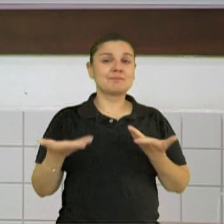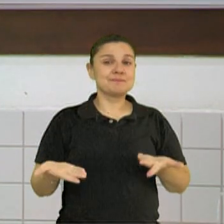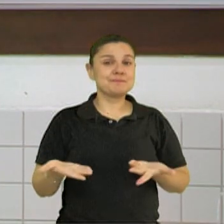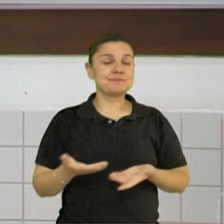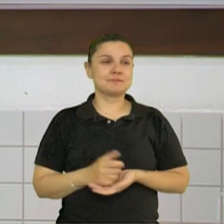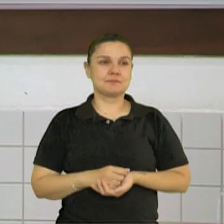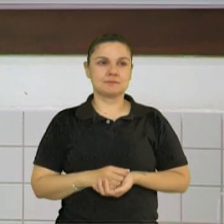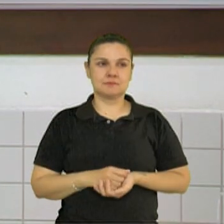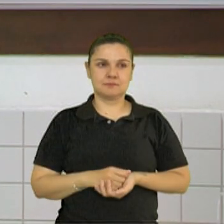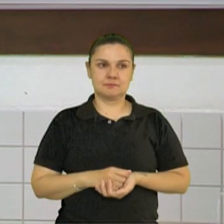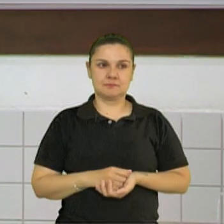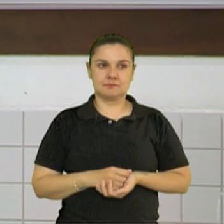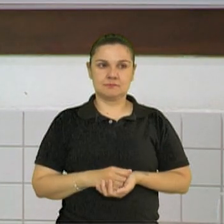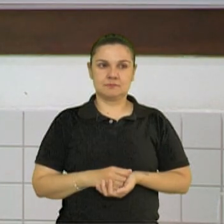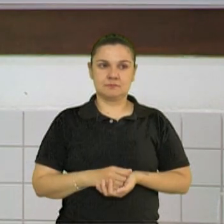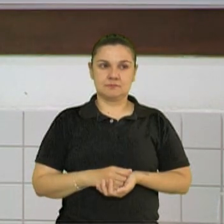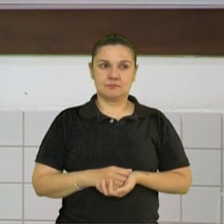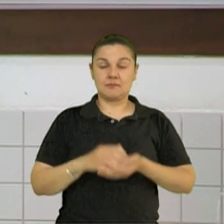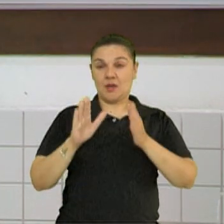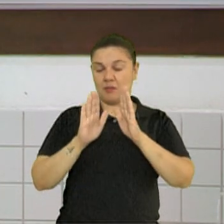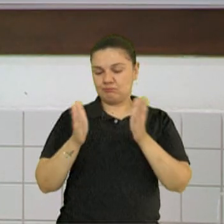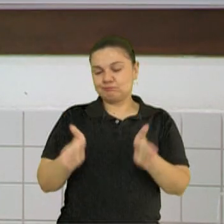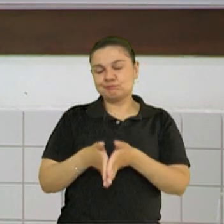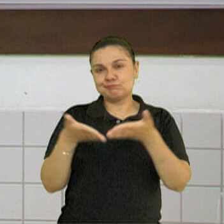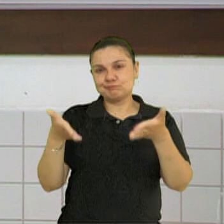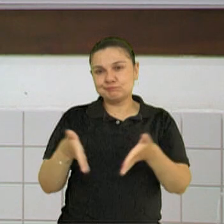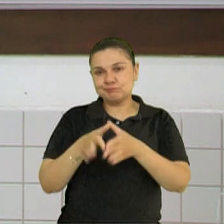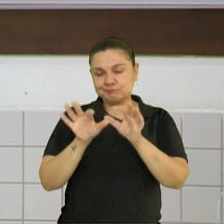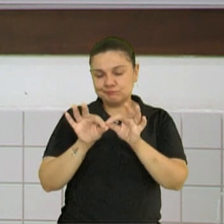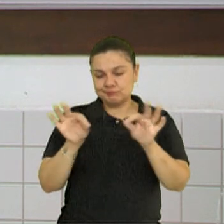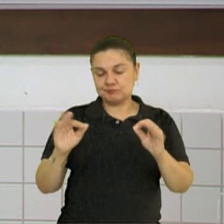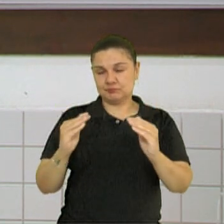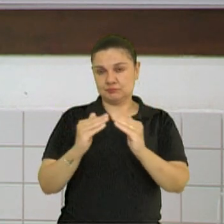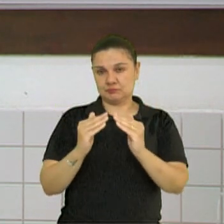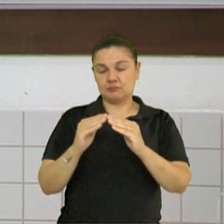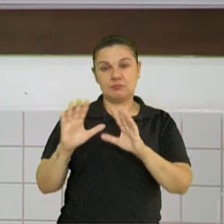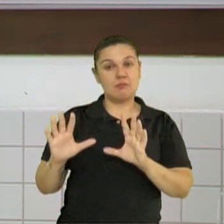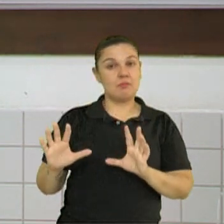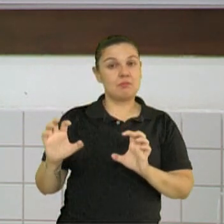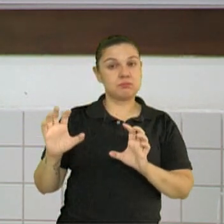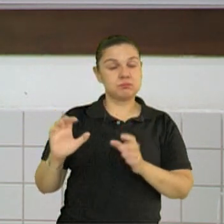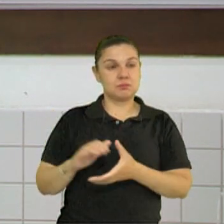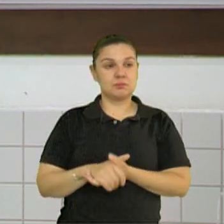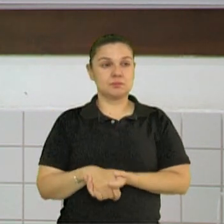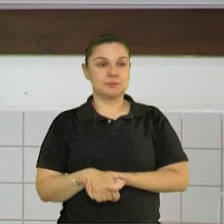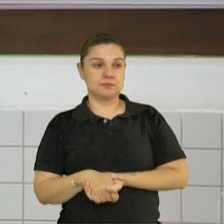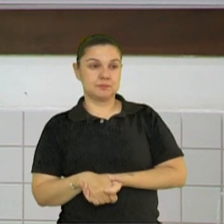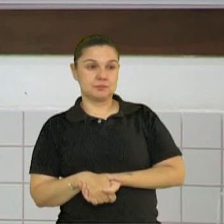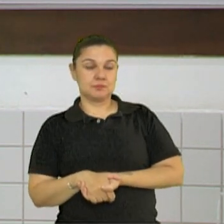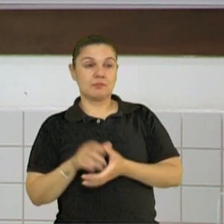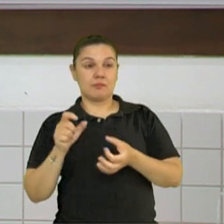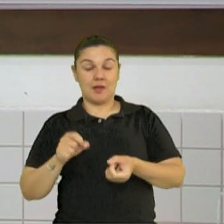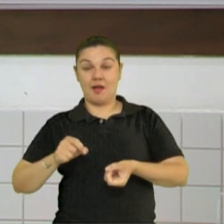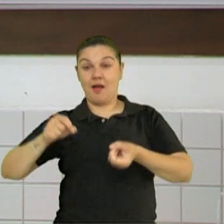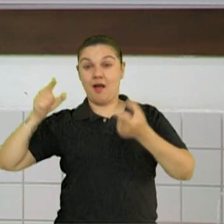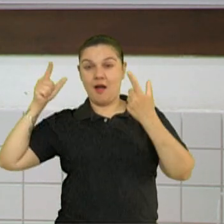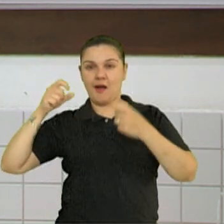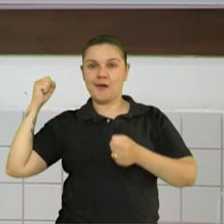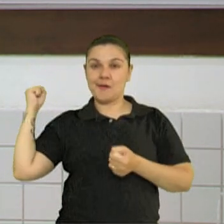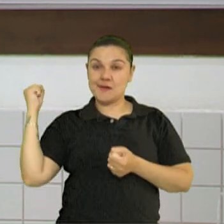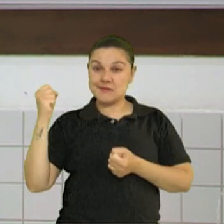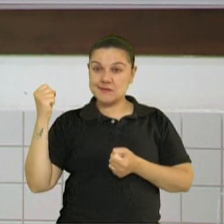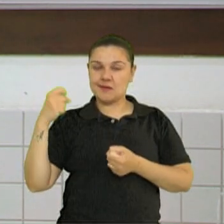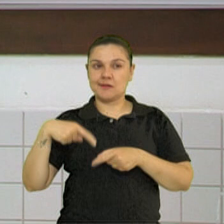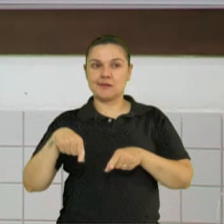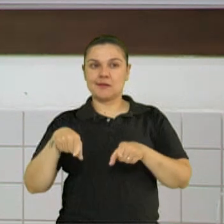possuem? Pobres choupanas, algodões, tecidos, o arco, a seta e